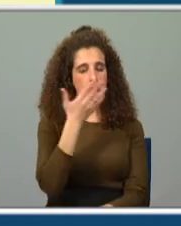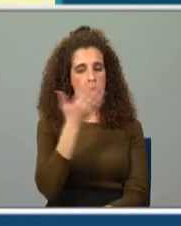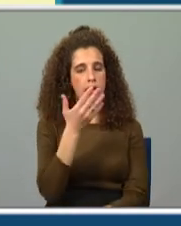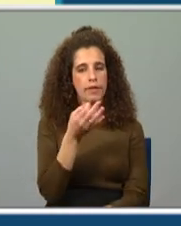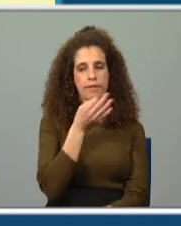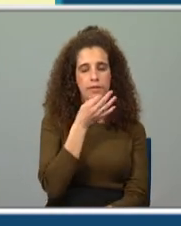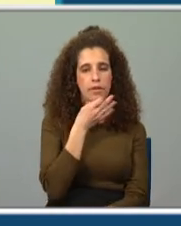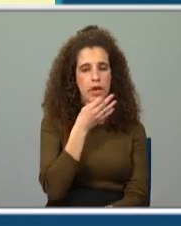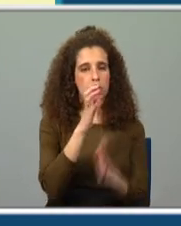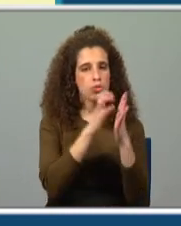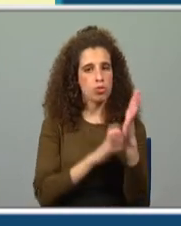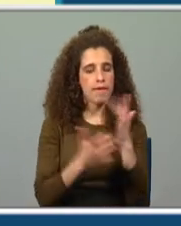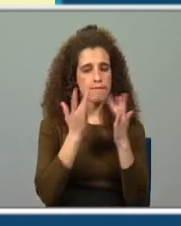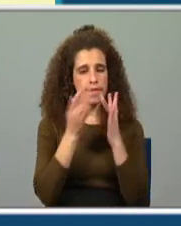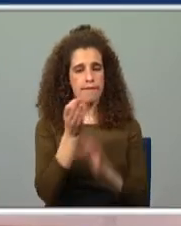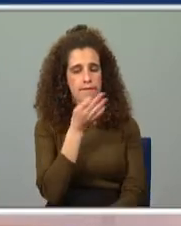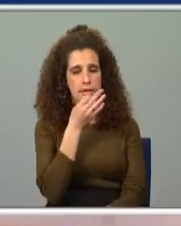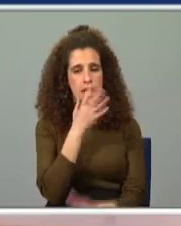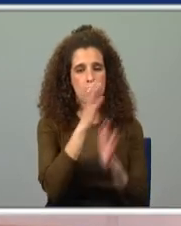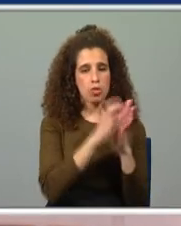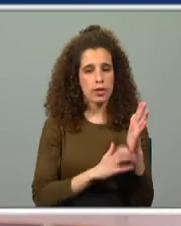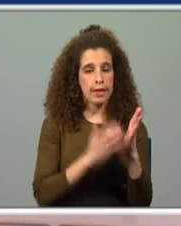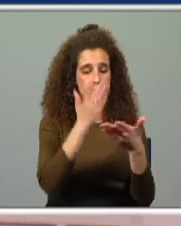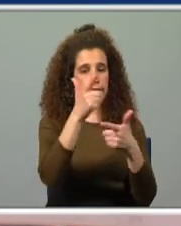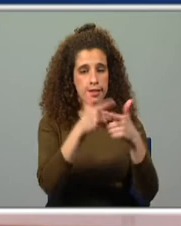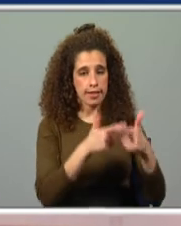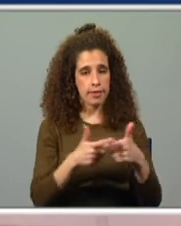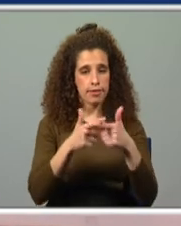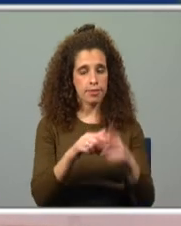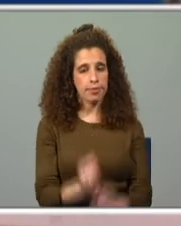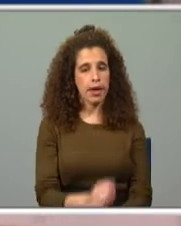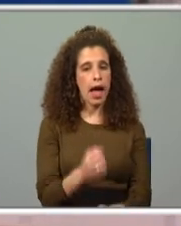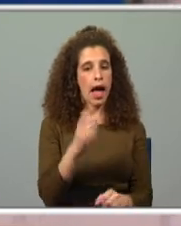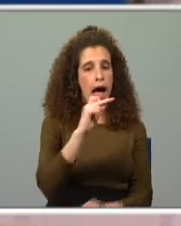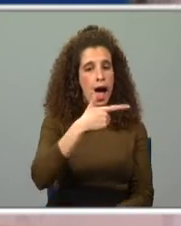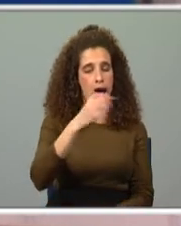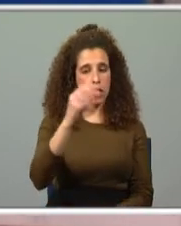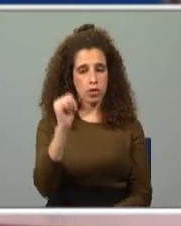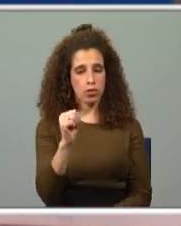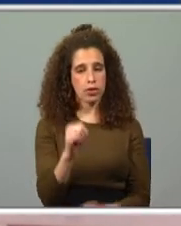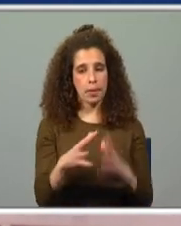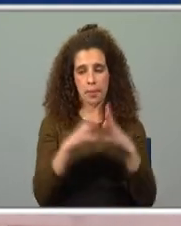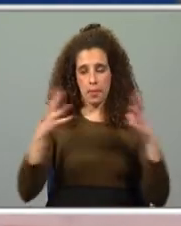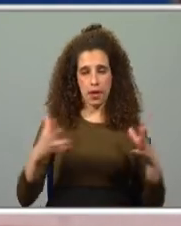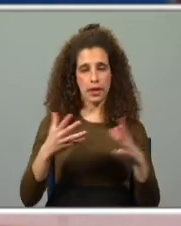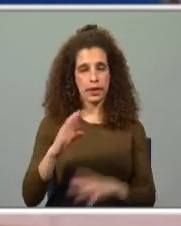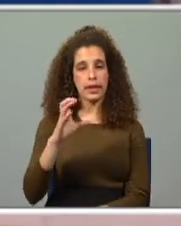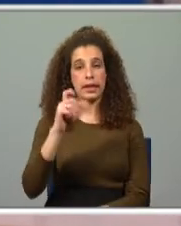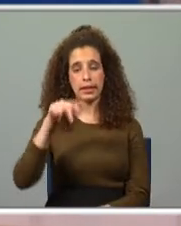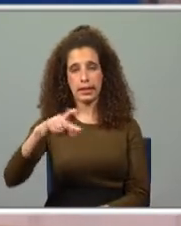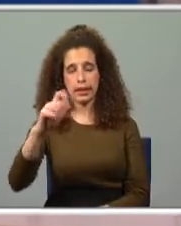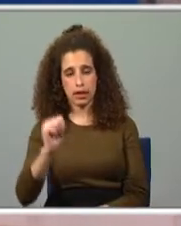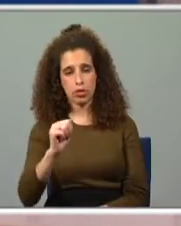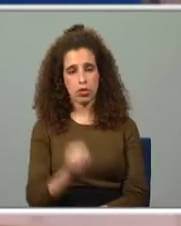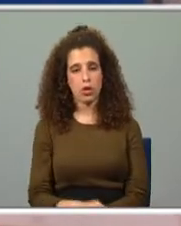que falámos aqui do texto dramático, falámos que o texto se divide em atos, que é aquela parte grande, e em cenas.